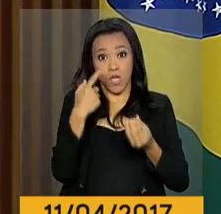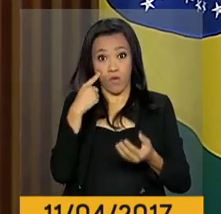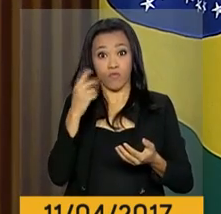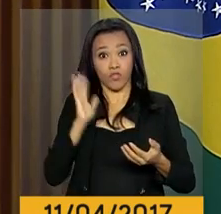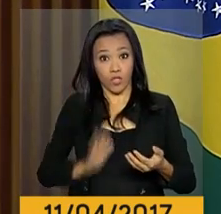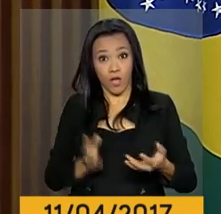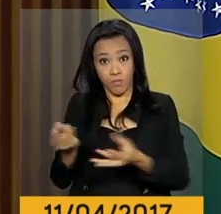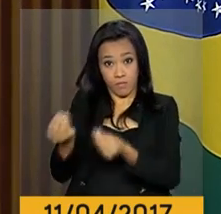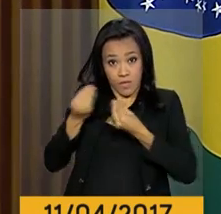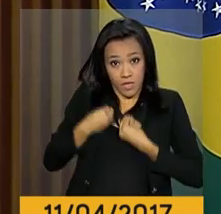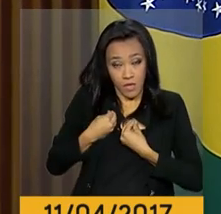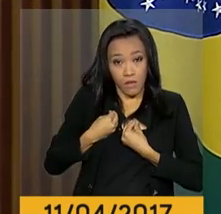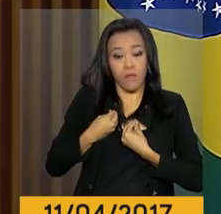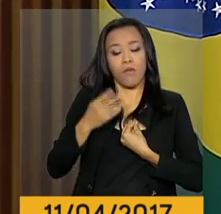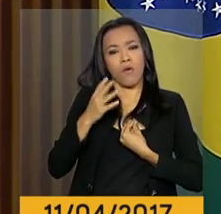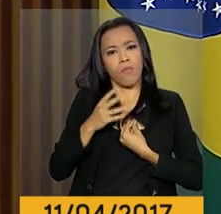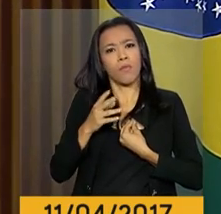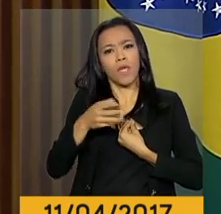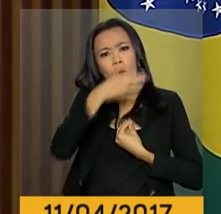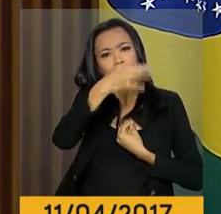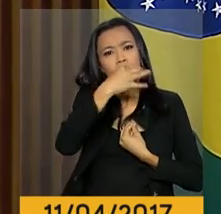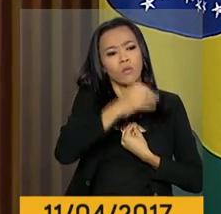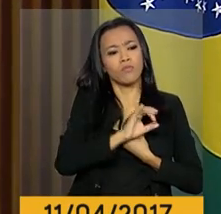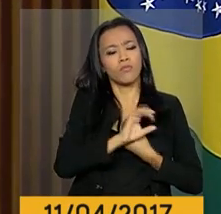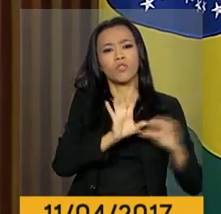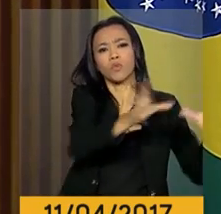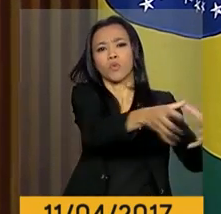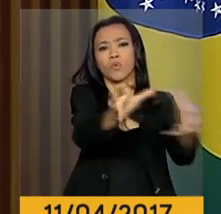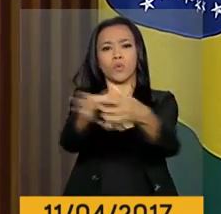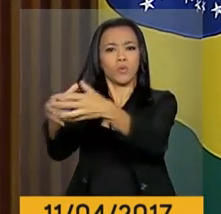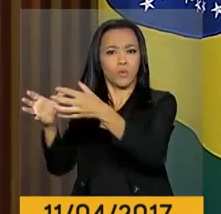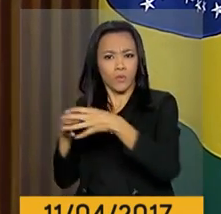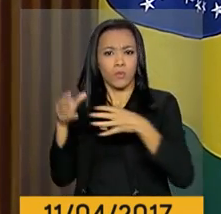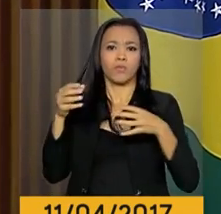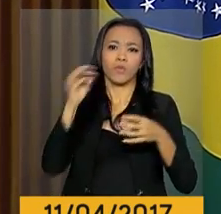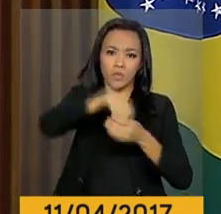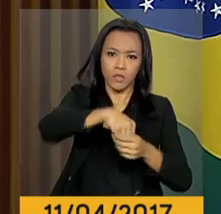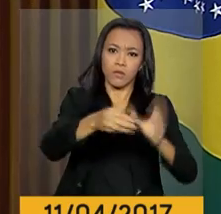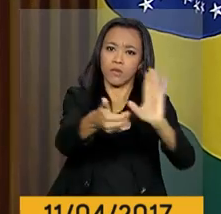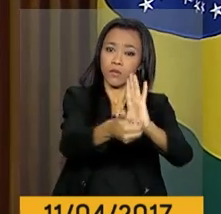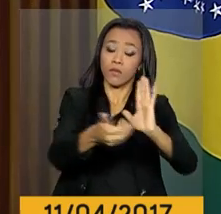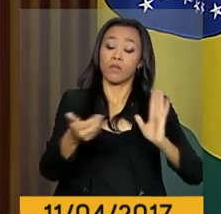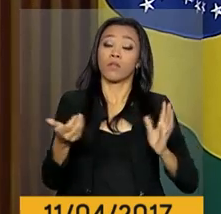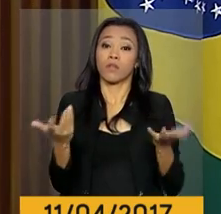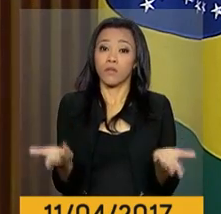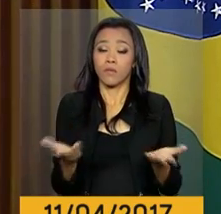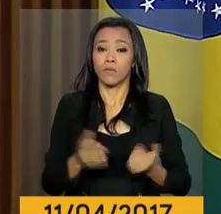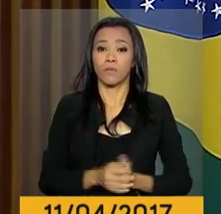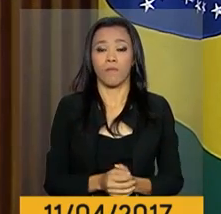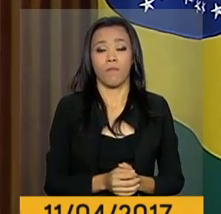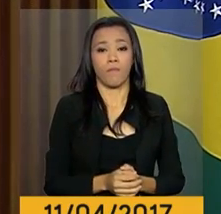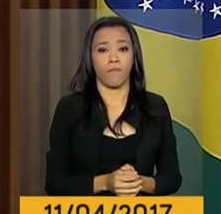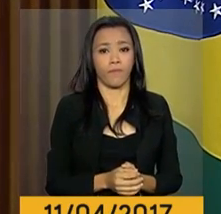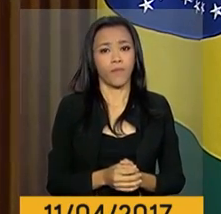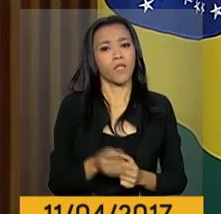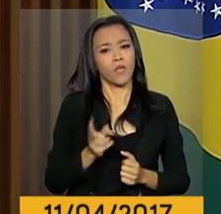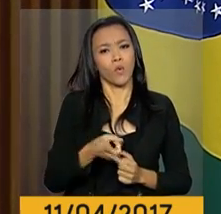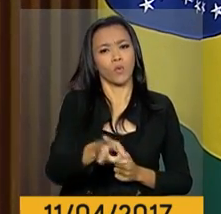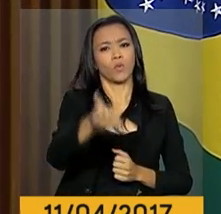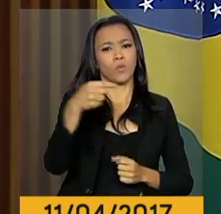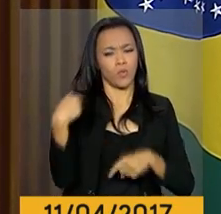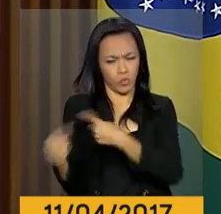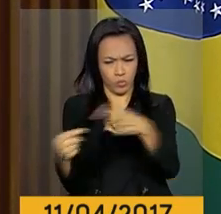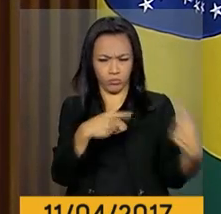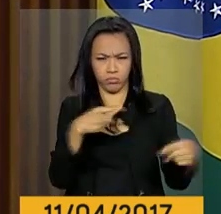pelas próprias bancadas e parece que ele você prossegue ainda eh no no debate com as